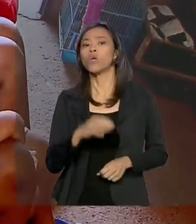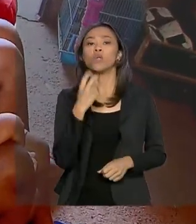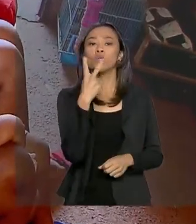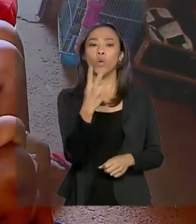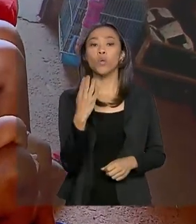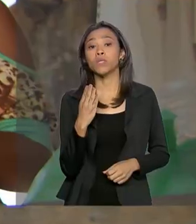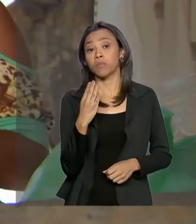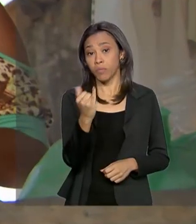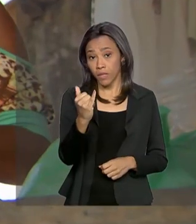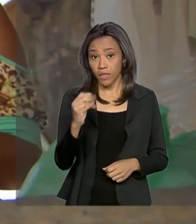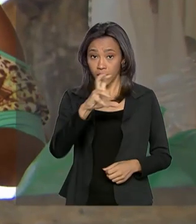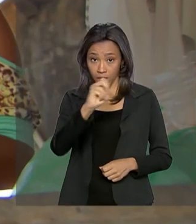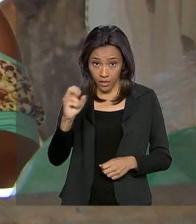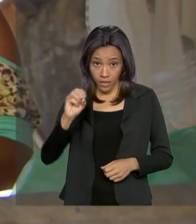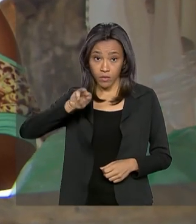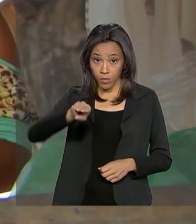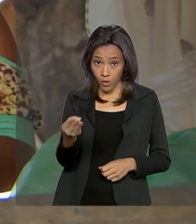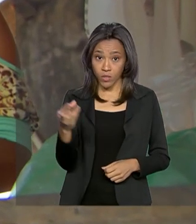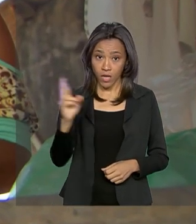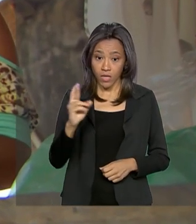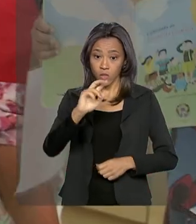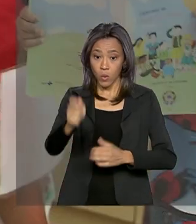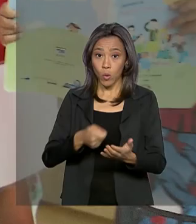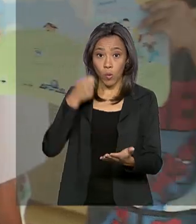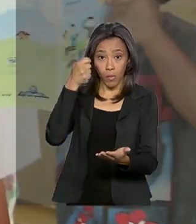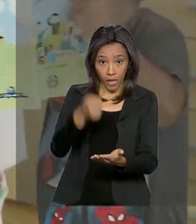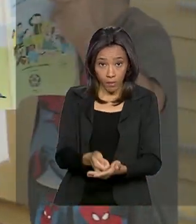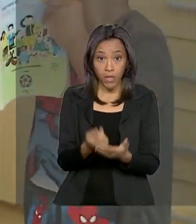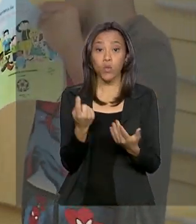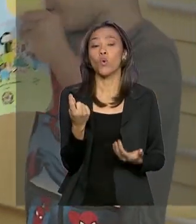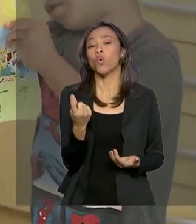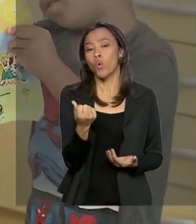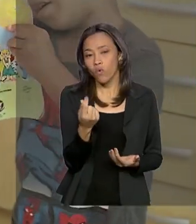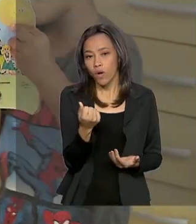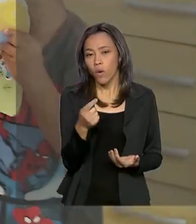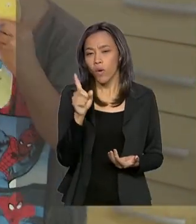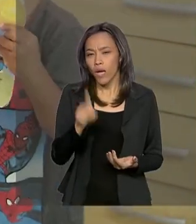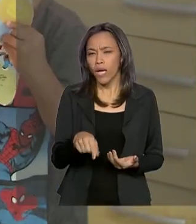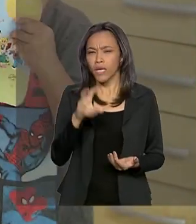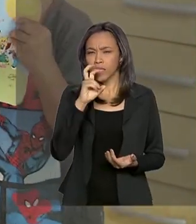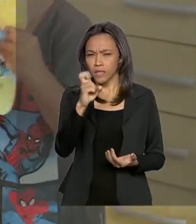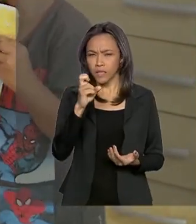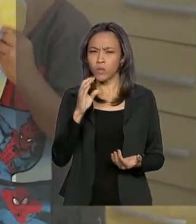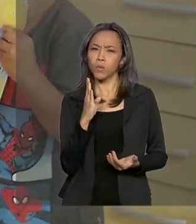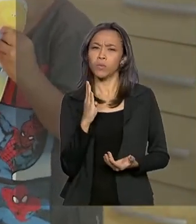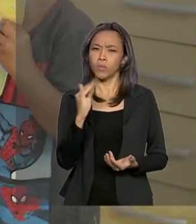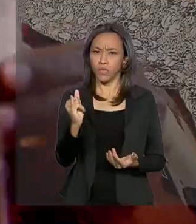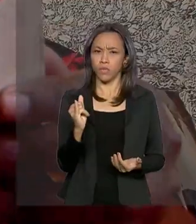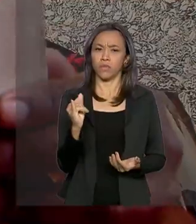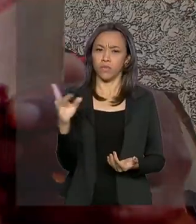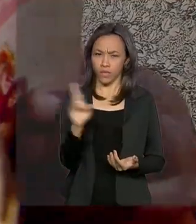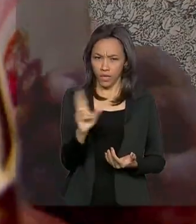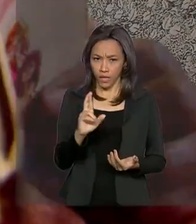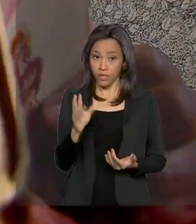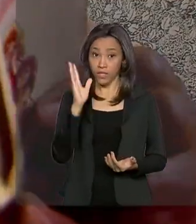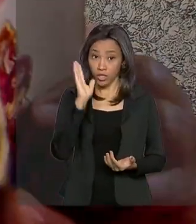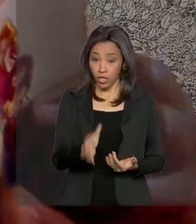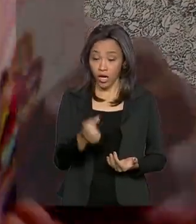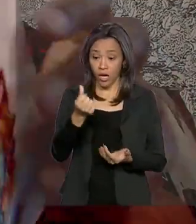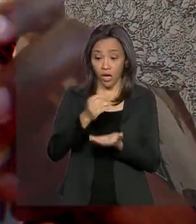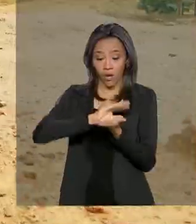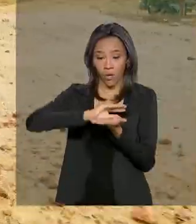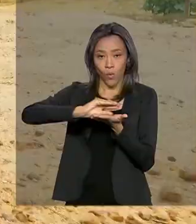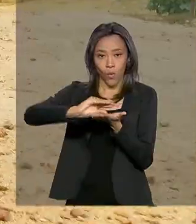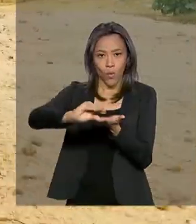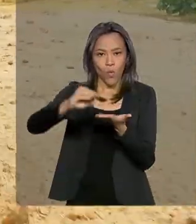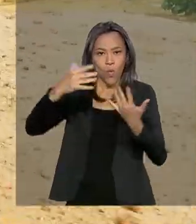,5 bilhões de reais. Com o pagamento extra, o valor da folha chega a 5 bilhões de reais, o maior repasse já realizado na